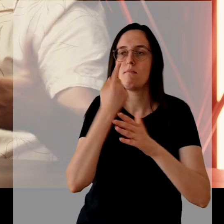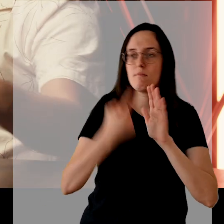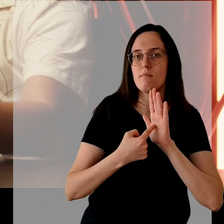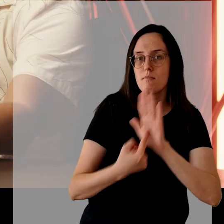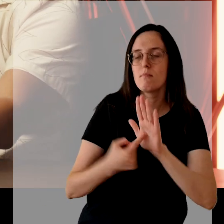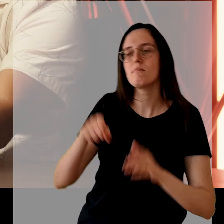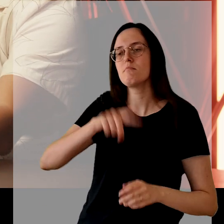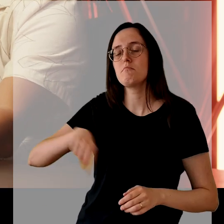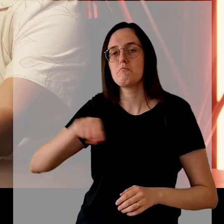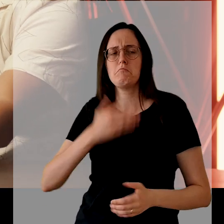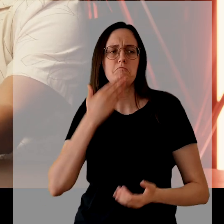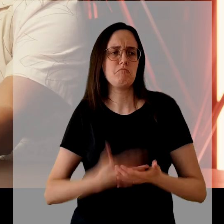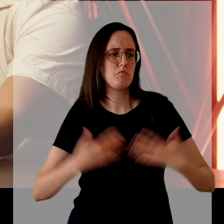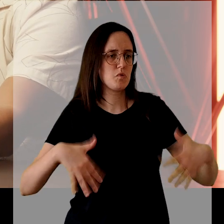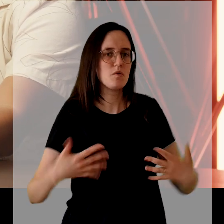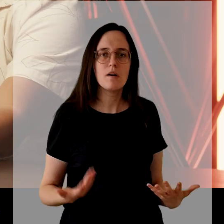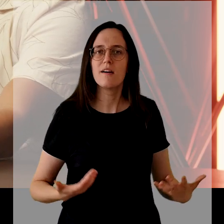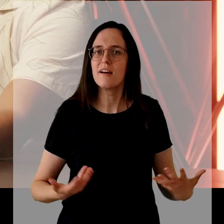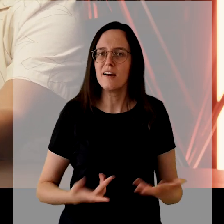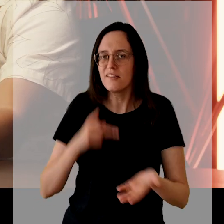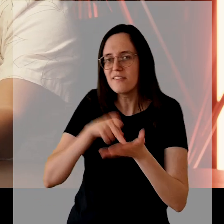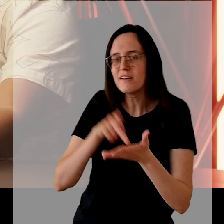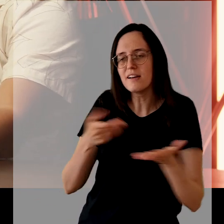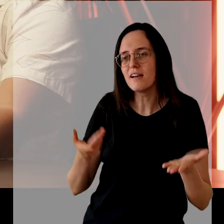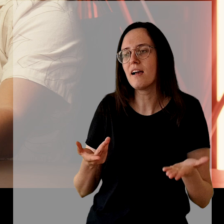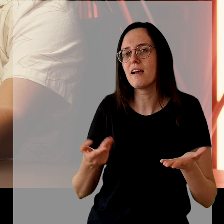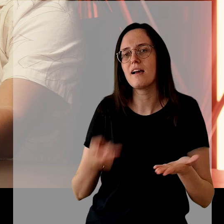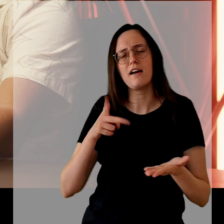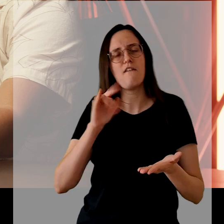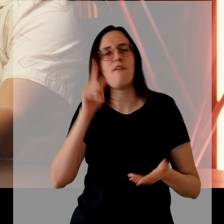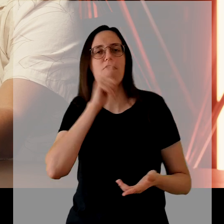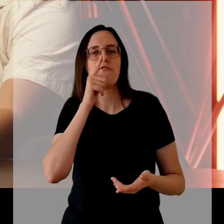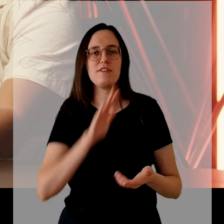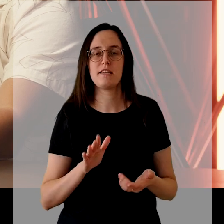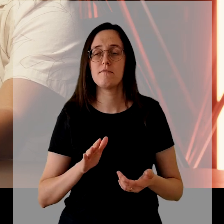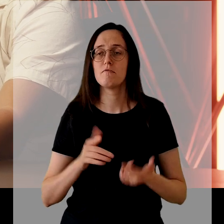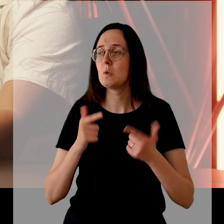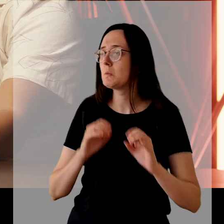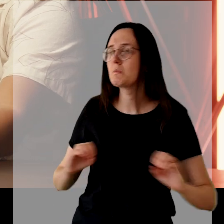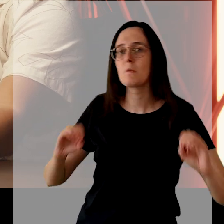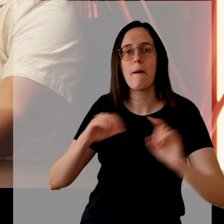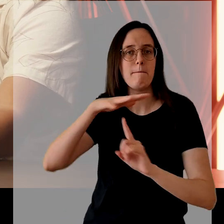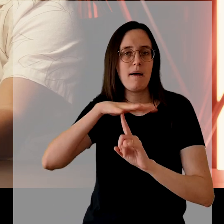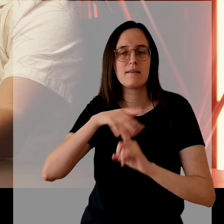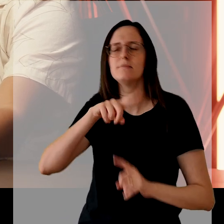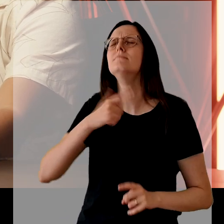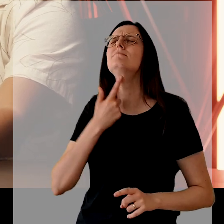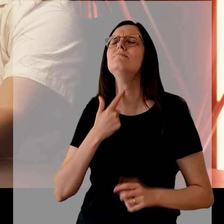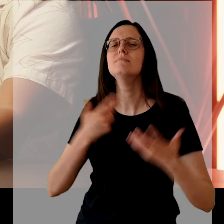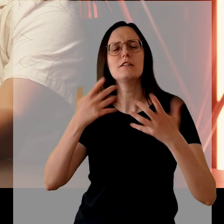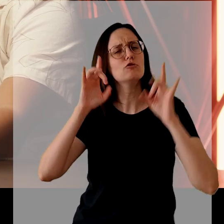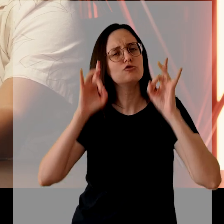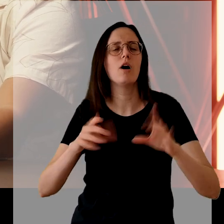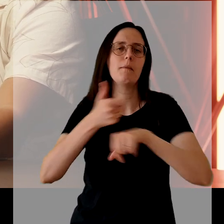fiz uma apresentação para eles, e eles meio que se impressionaram e falaram, caramba, então realmente ele vai dar conta. Como não tinha ninguém no Paraná, e eles tinham uma